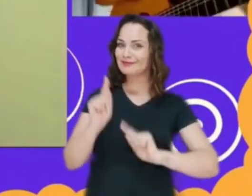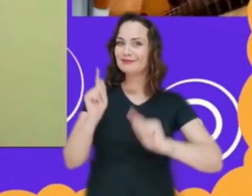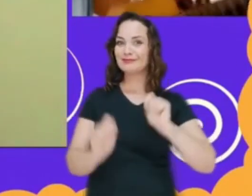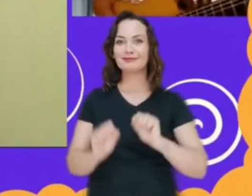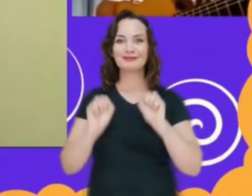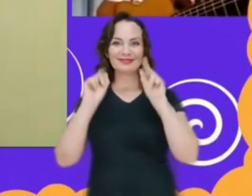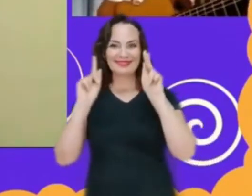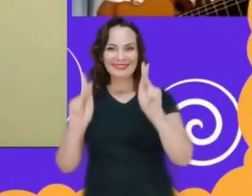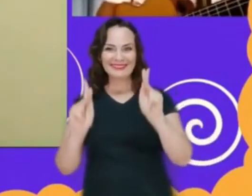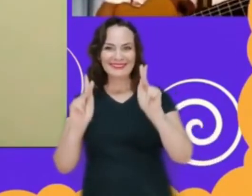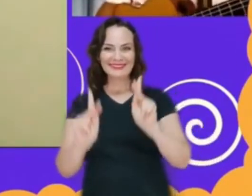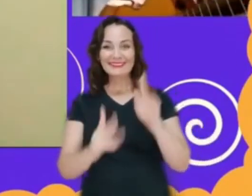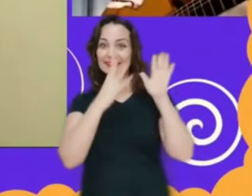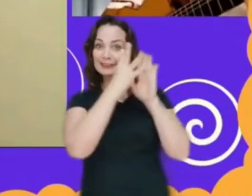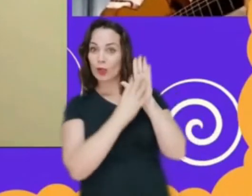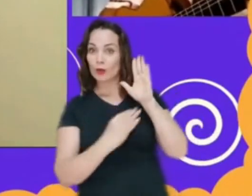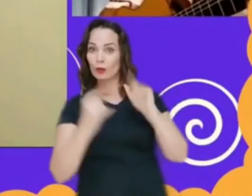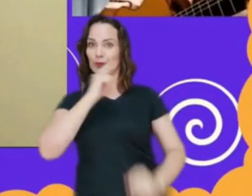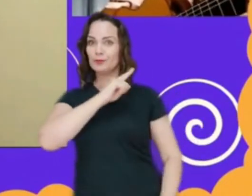tá danado